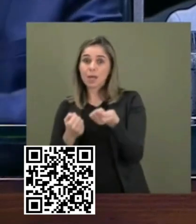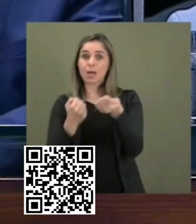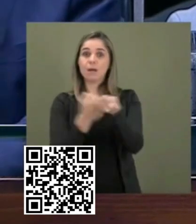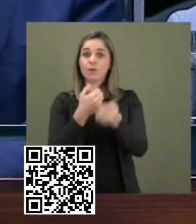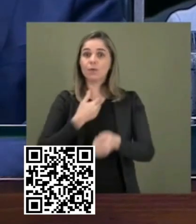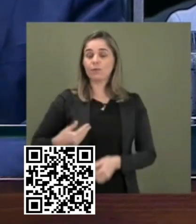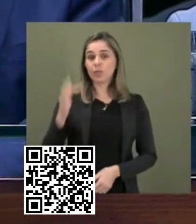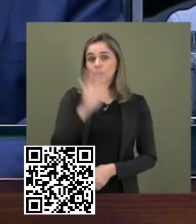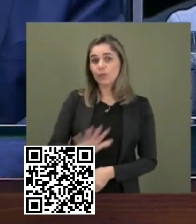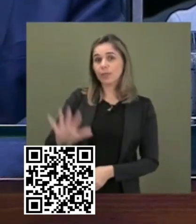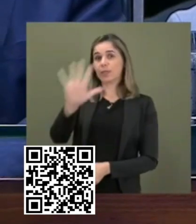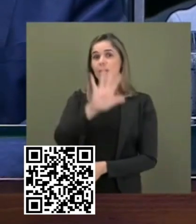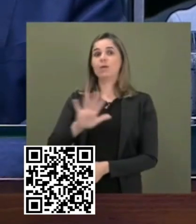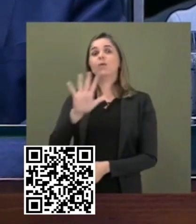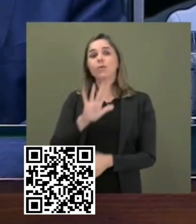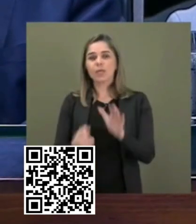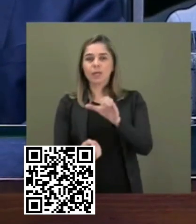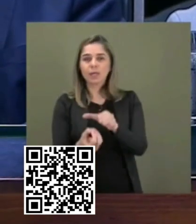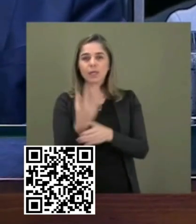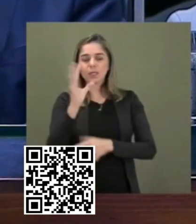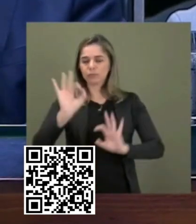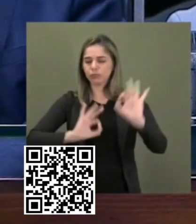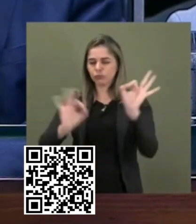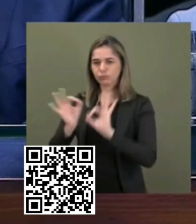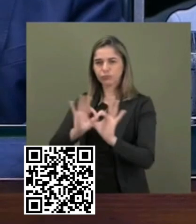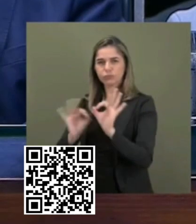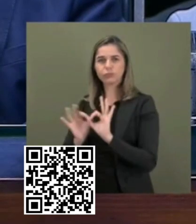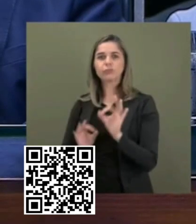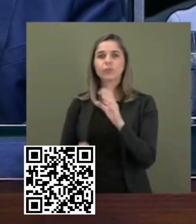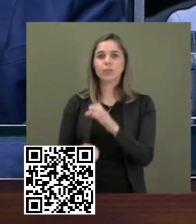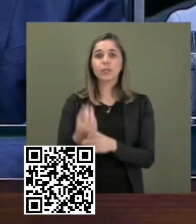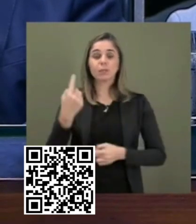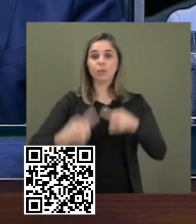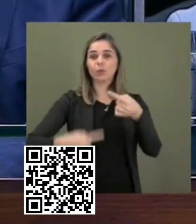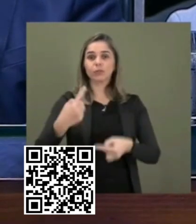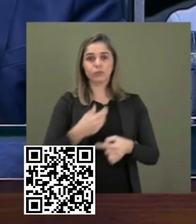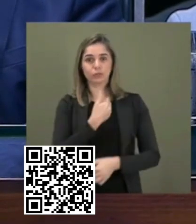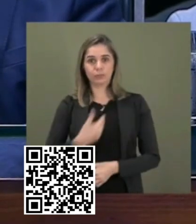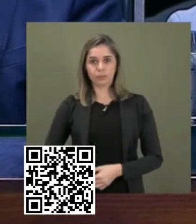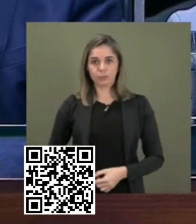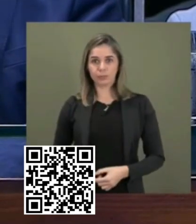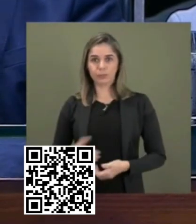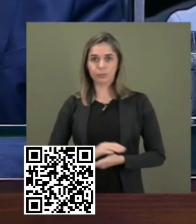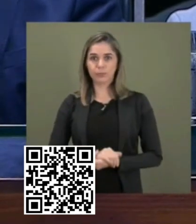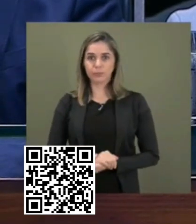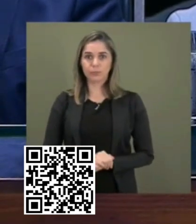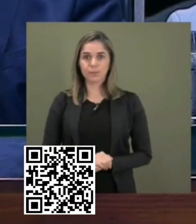na formulação e na implementação de políticas públicas.